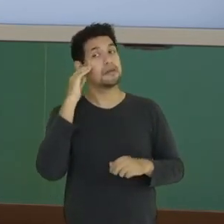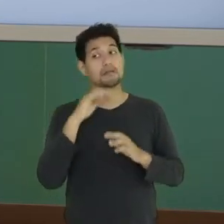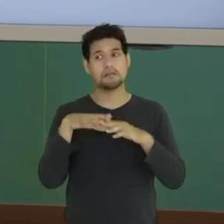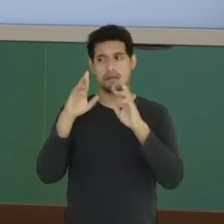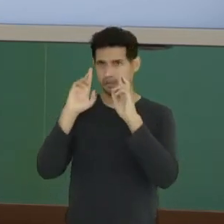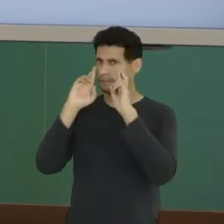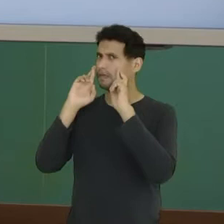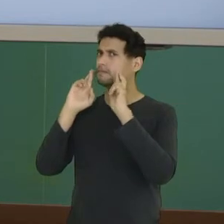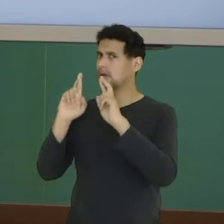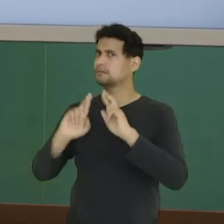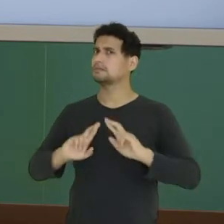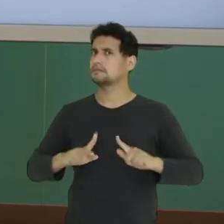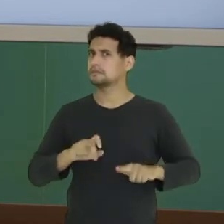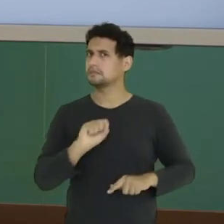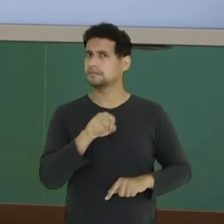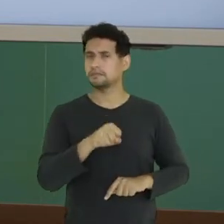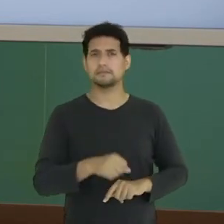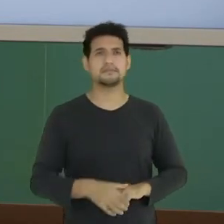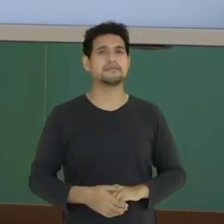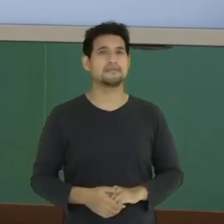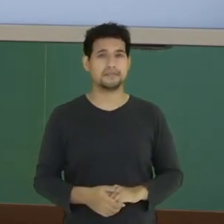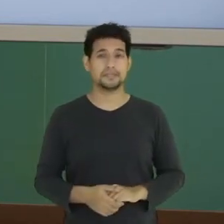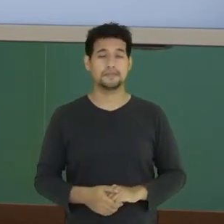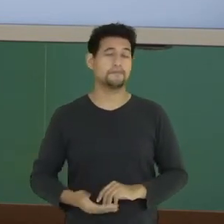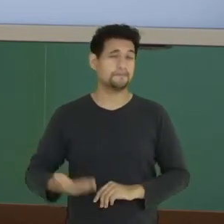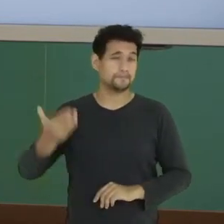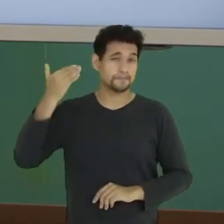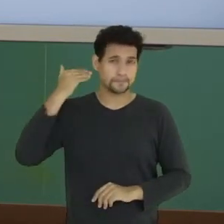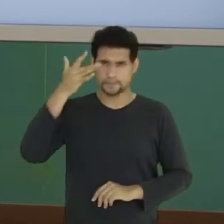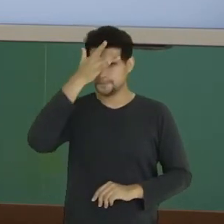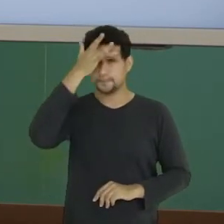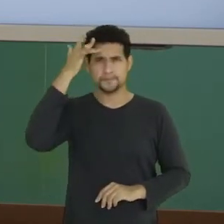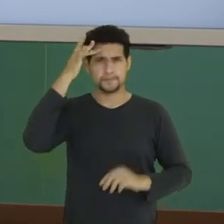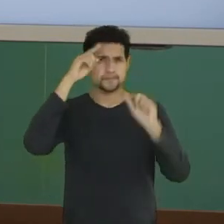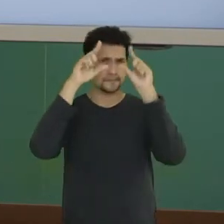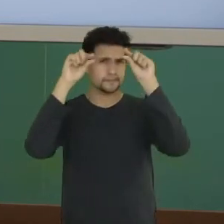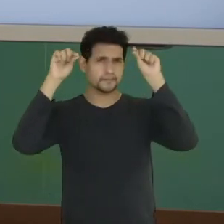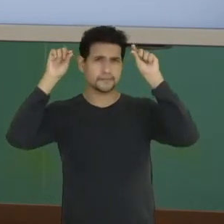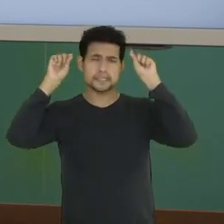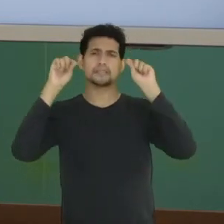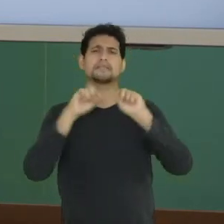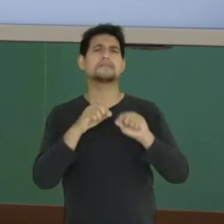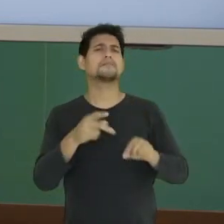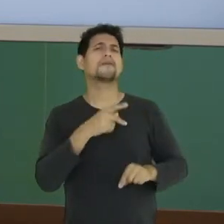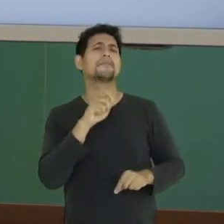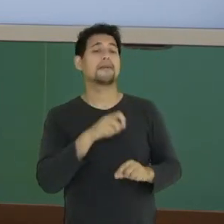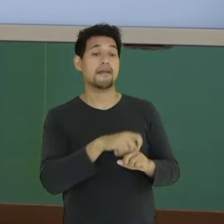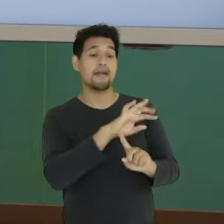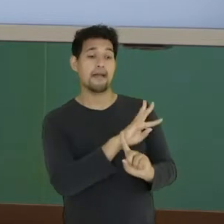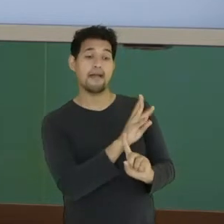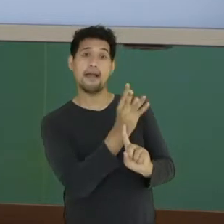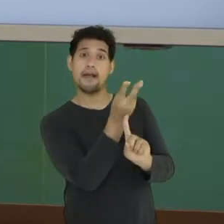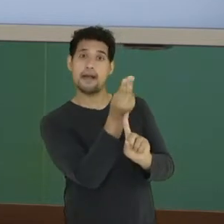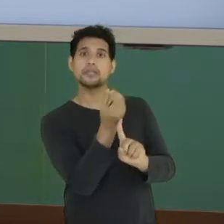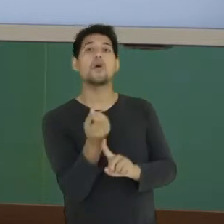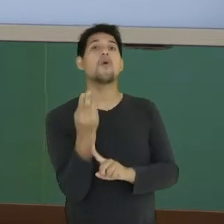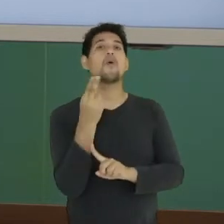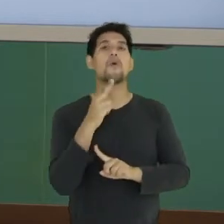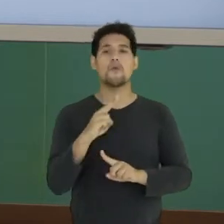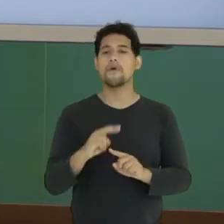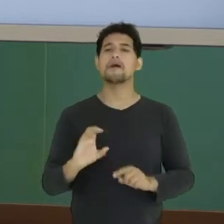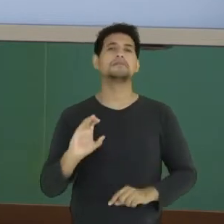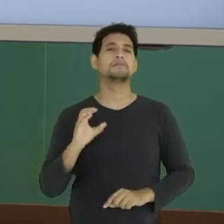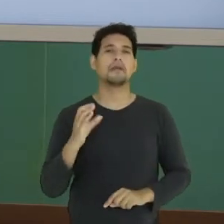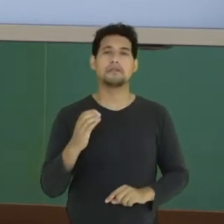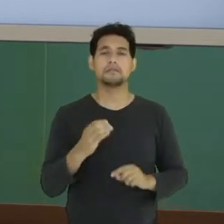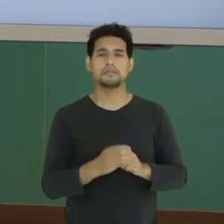essas diferenças. Os gregos antigos definiam a política como sendo a arte ou a ciência de